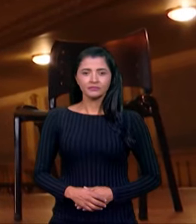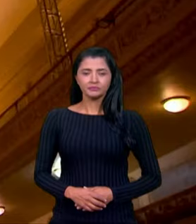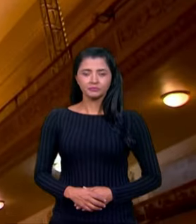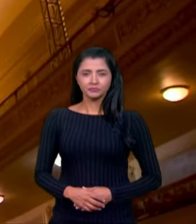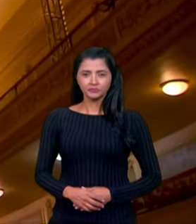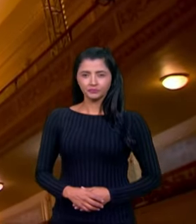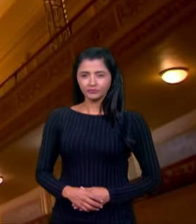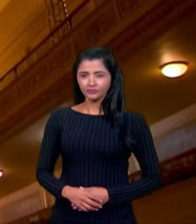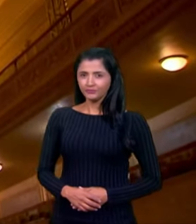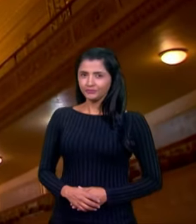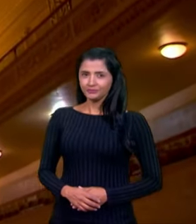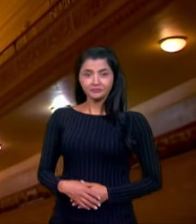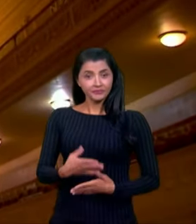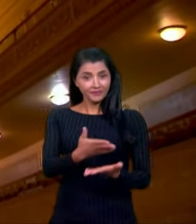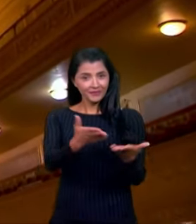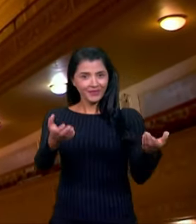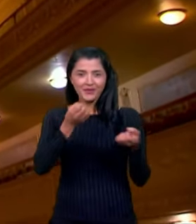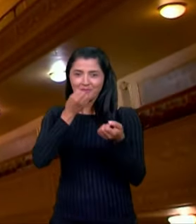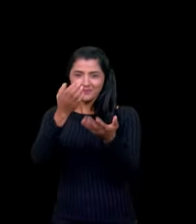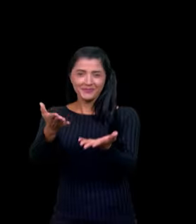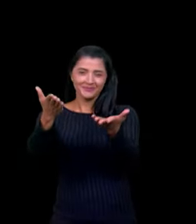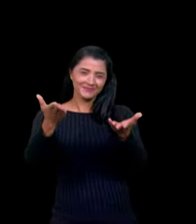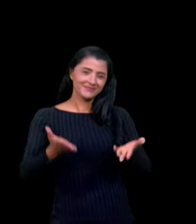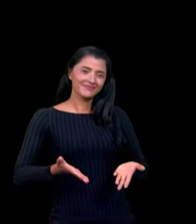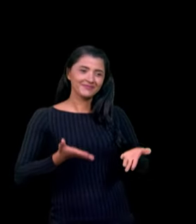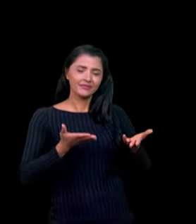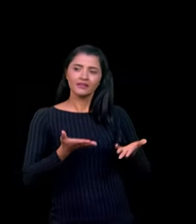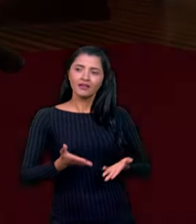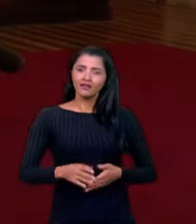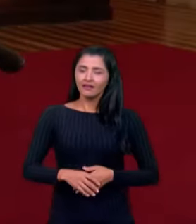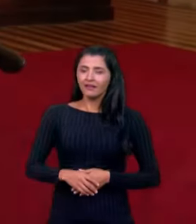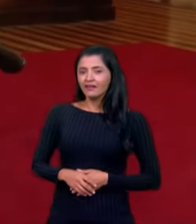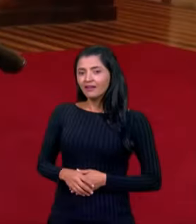Sejam todos bem-vindos.